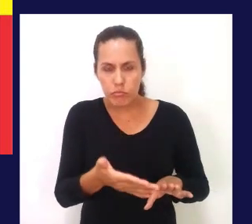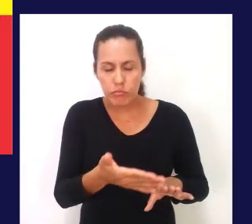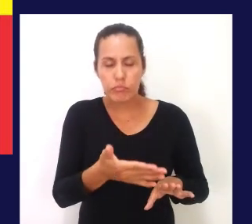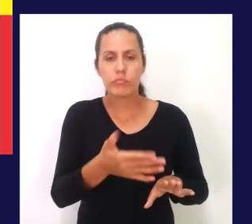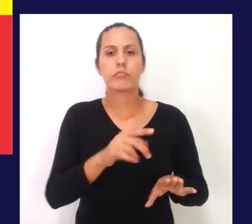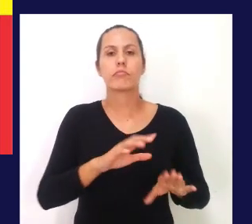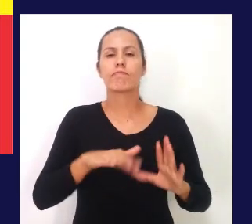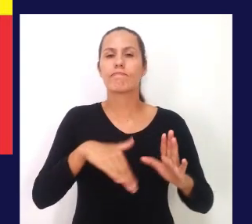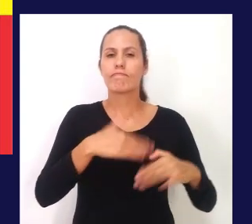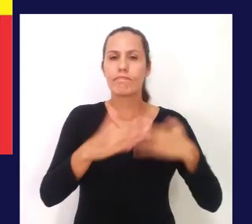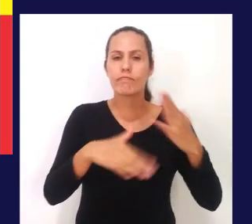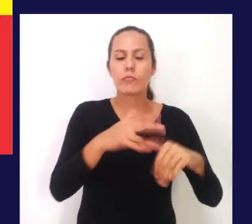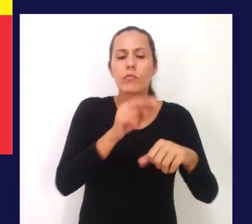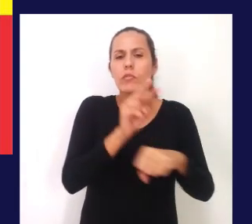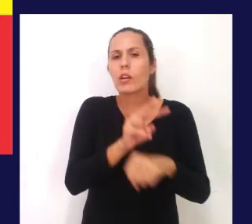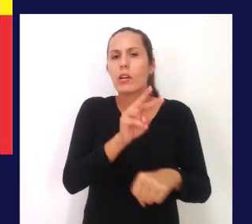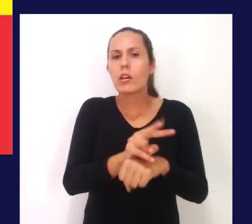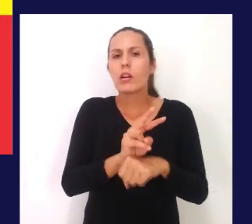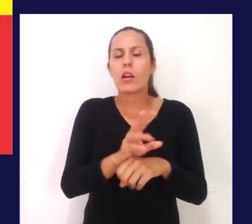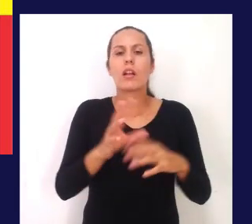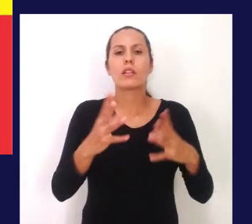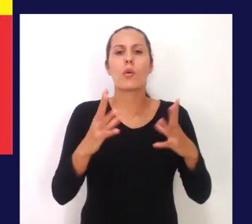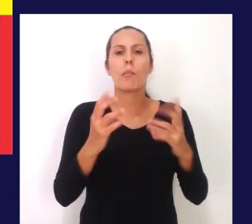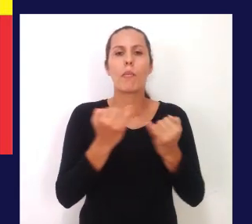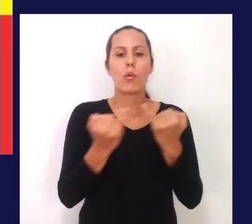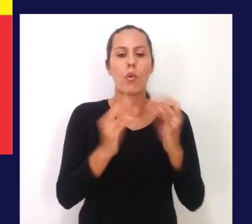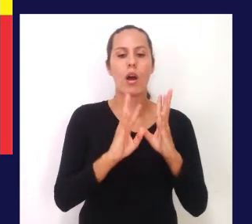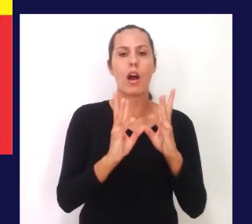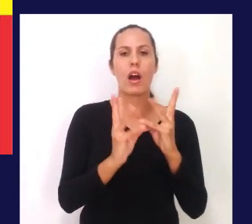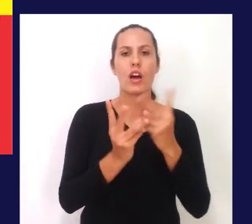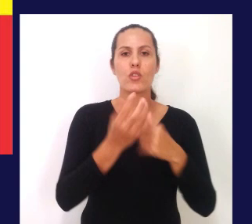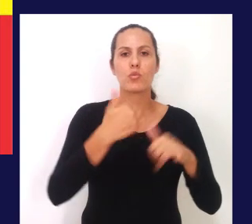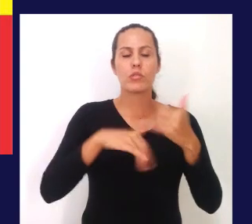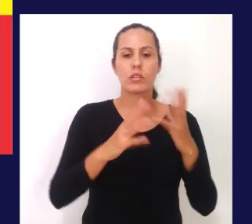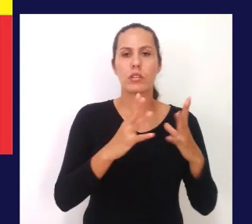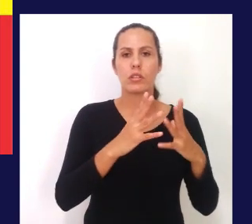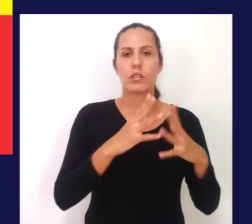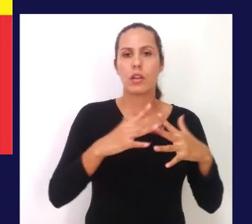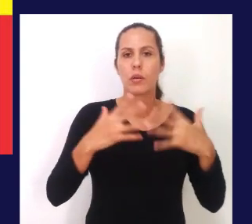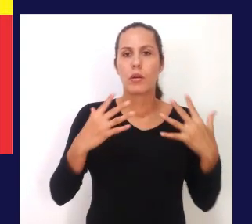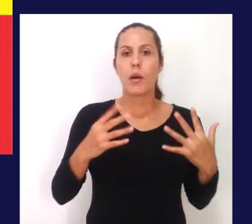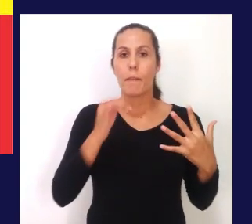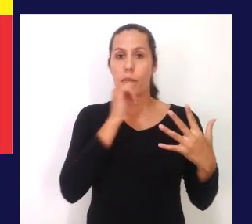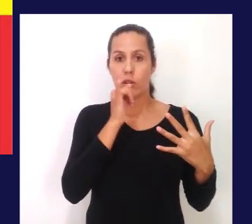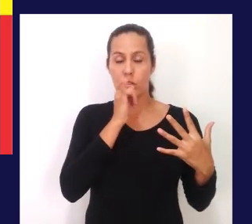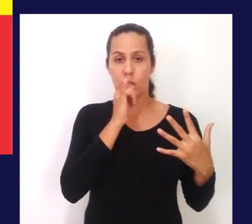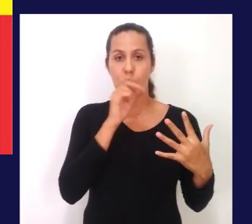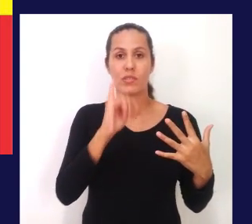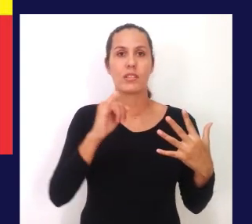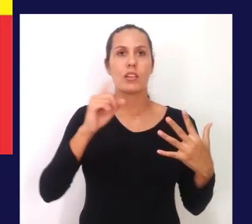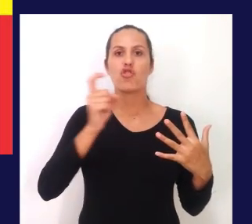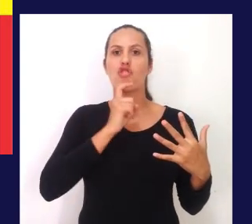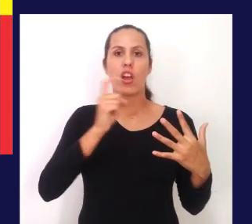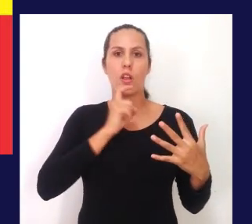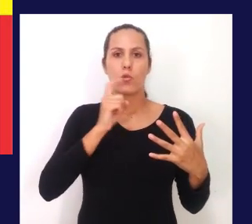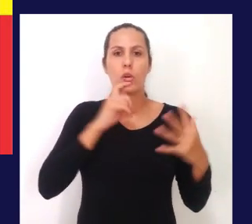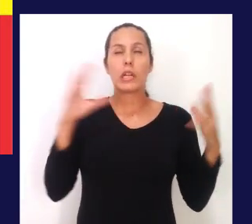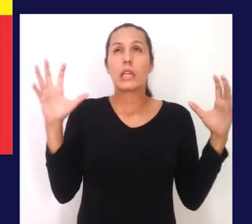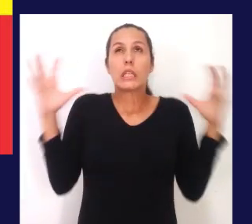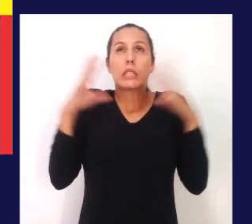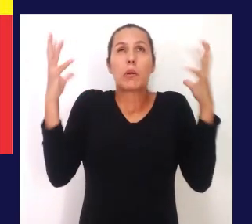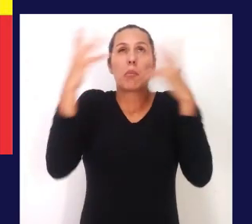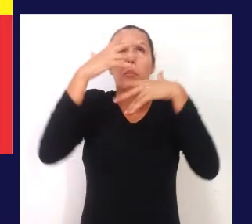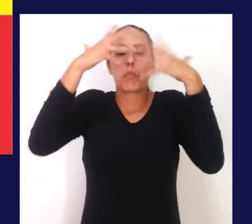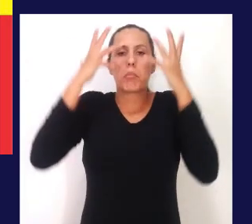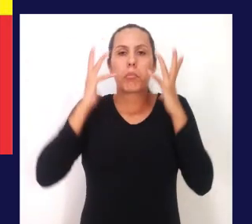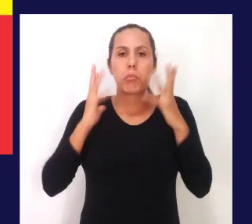partes moles, após a morte, o ser vivo ele é envolvido por uma substância, como por exemplo, ele pode ser envolvido